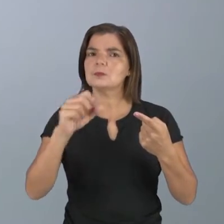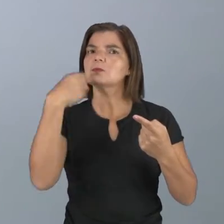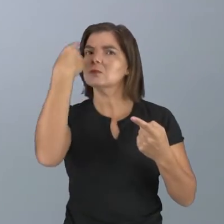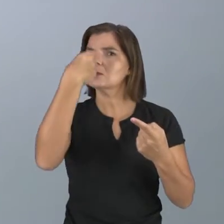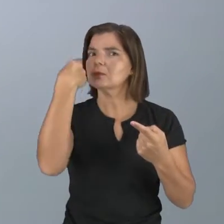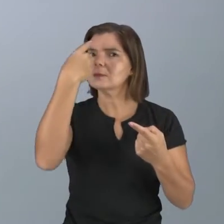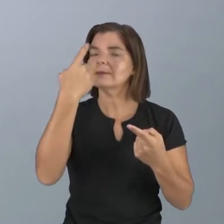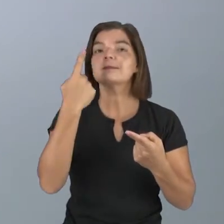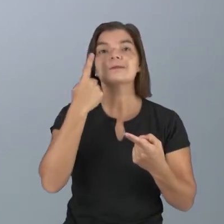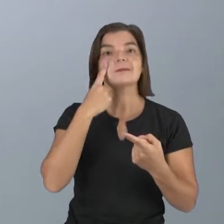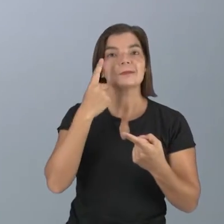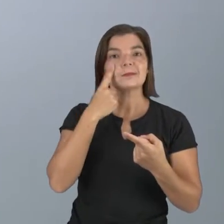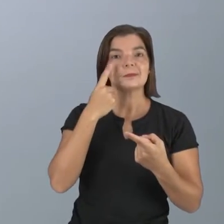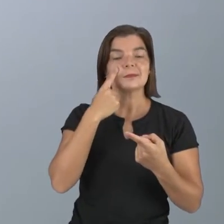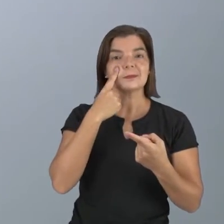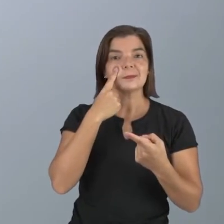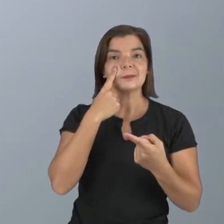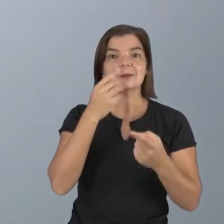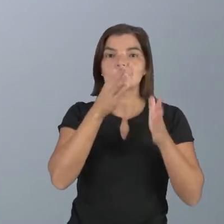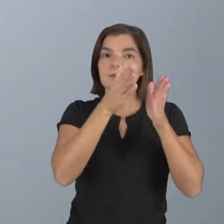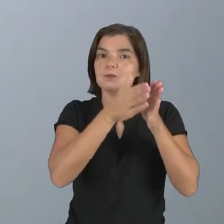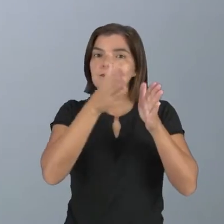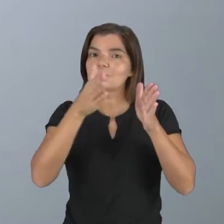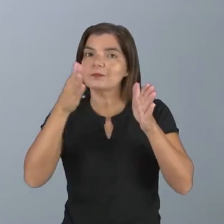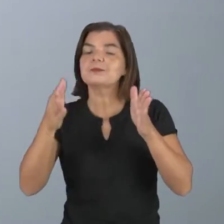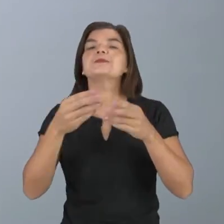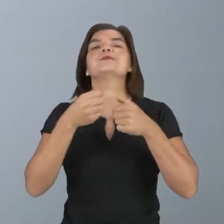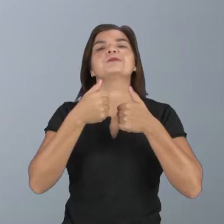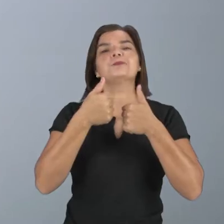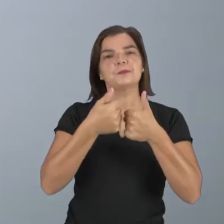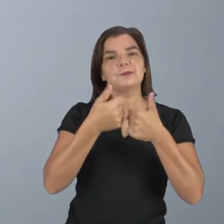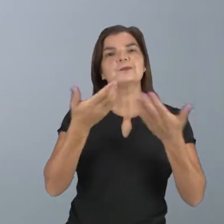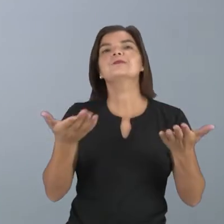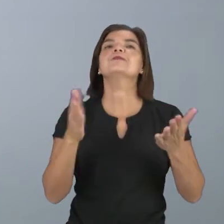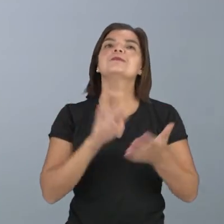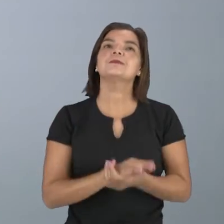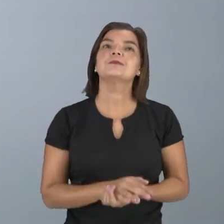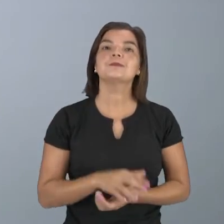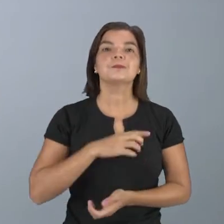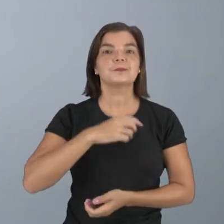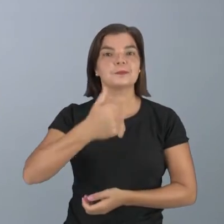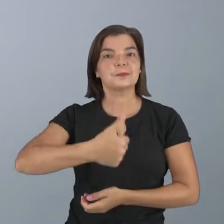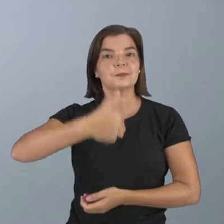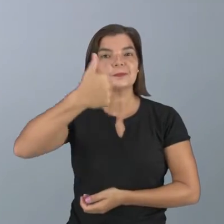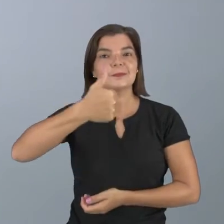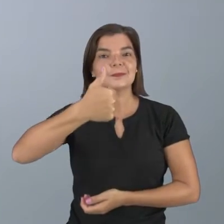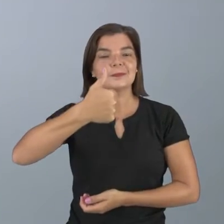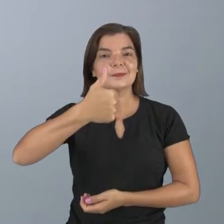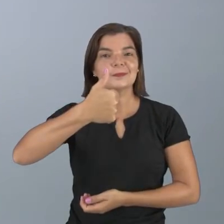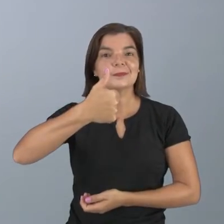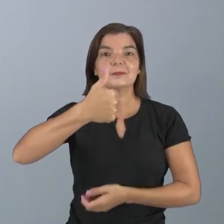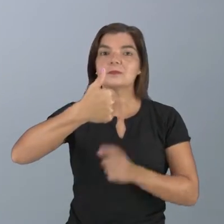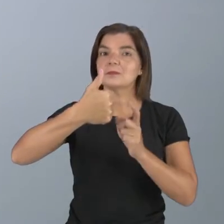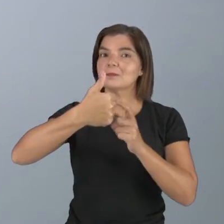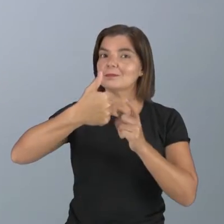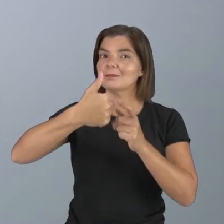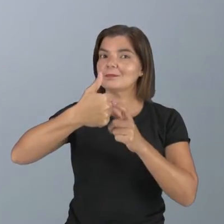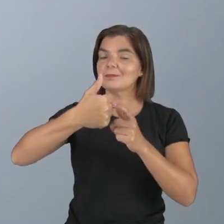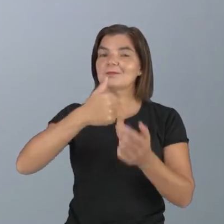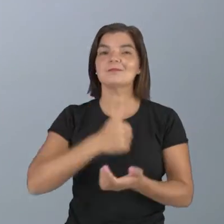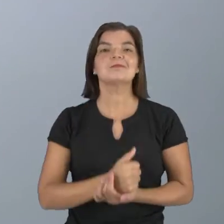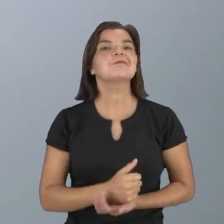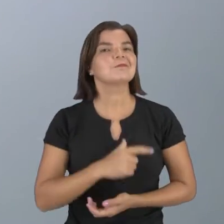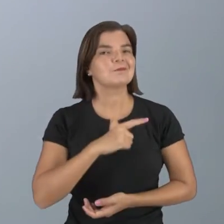español, nosotros vamos a poner orden. Muy bien. Entonces, cuando tenemos el primero o la